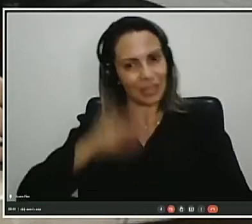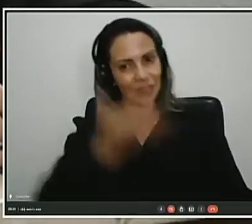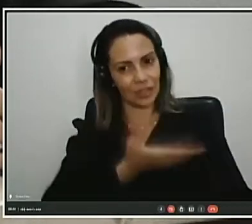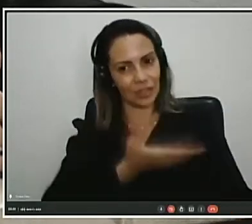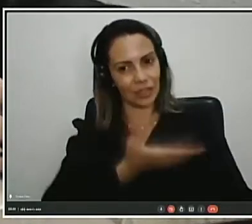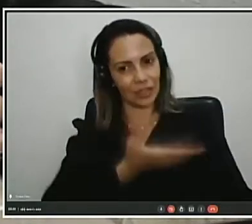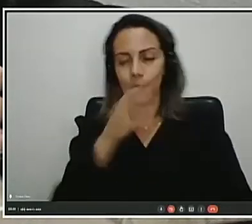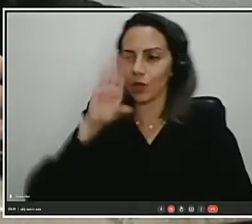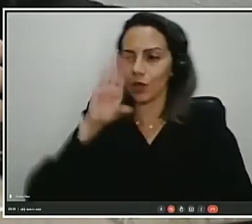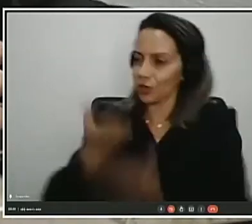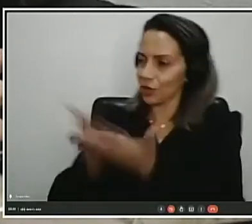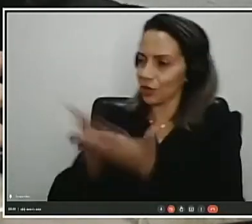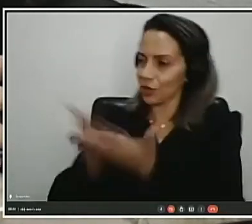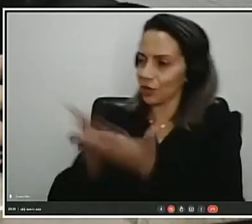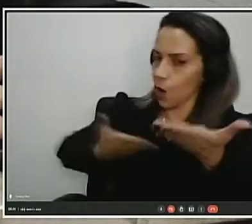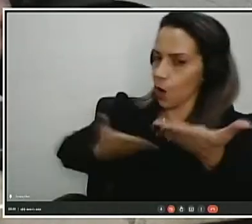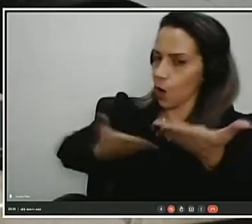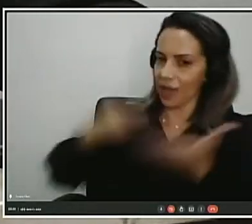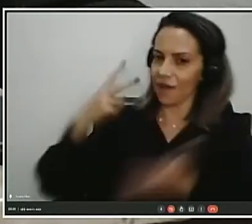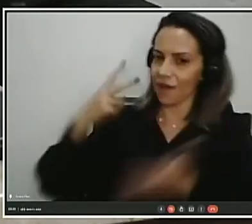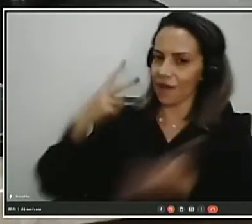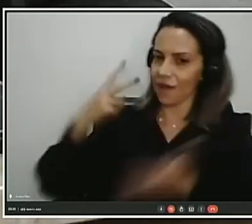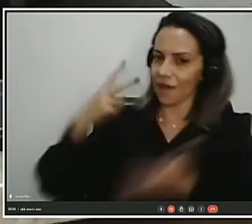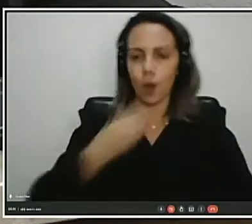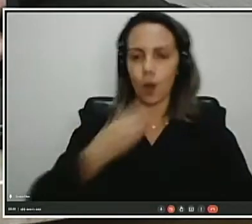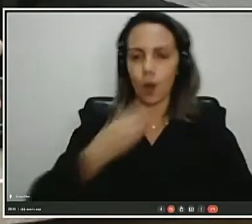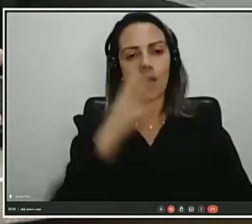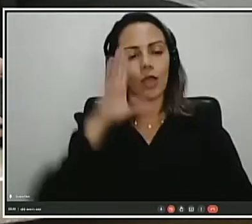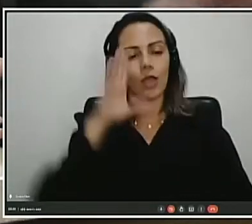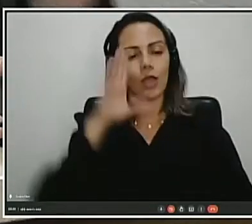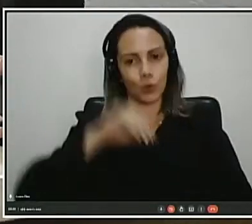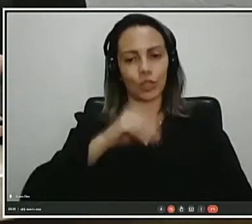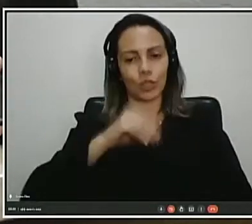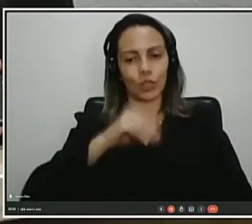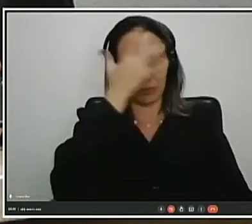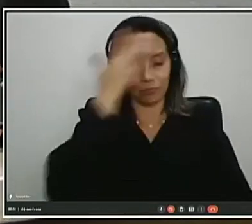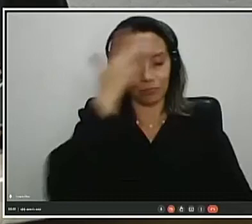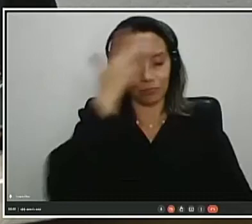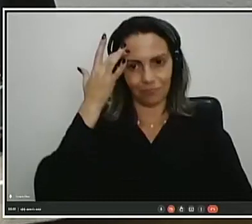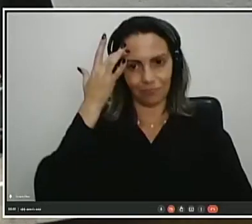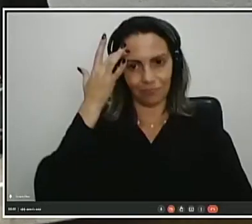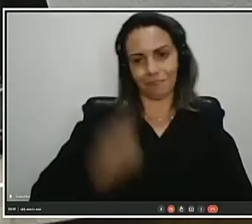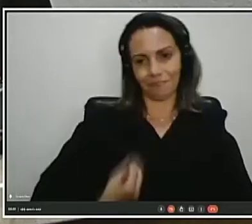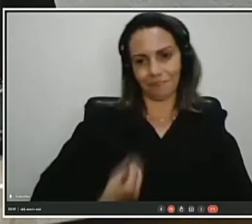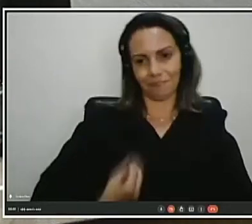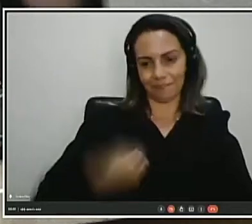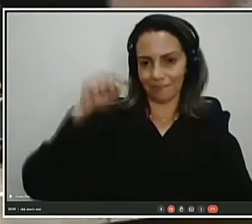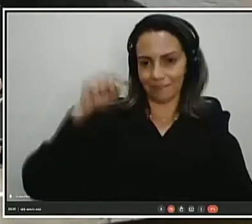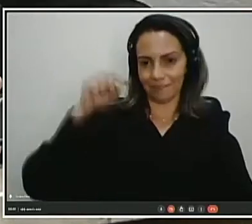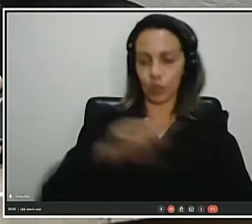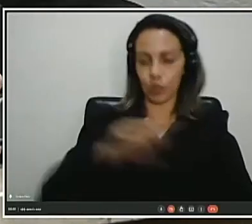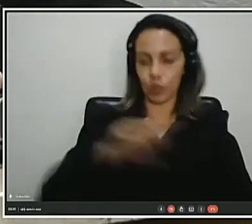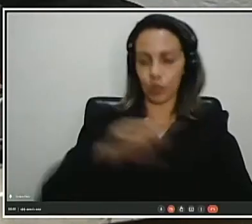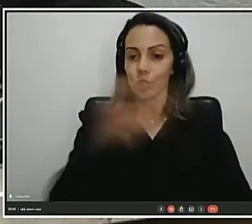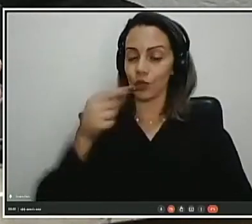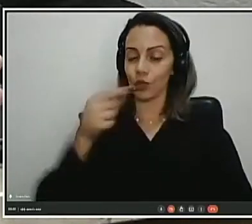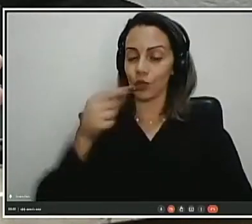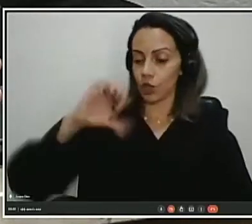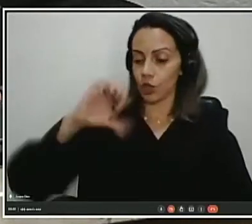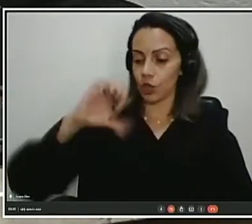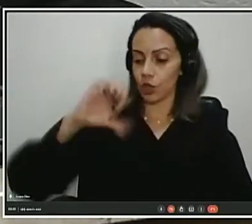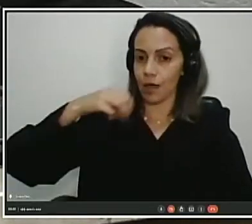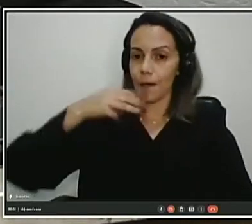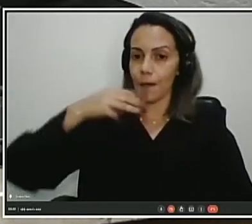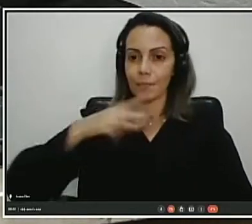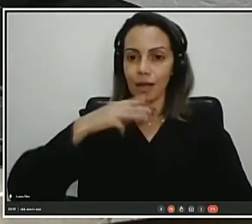noite, nobres colegas vereadores, munícipes presentes. No dia 29 de março do ano passado, eu fiz